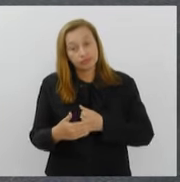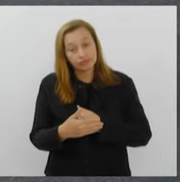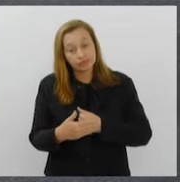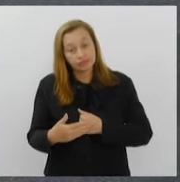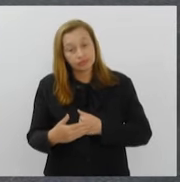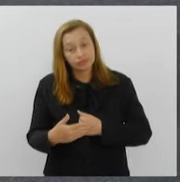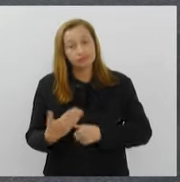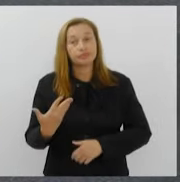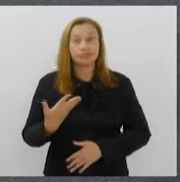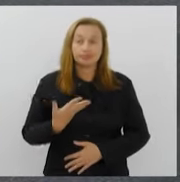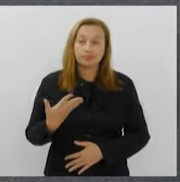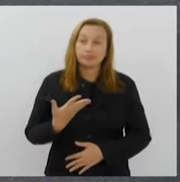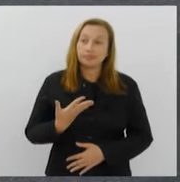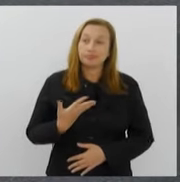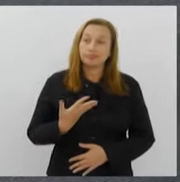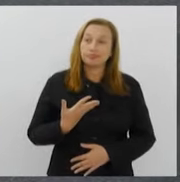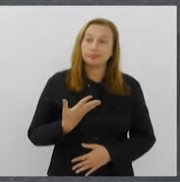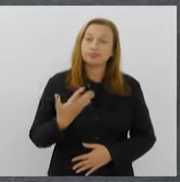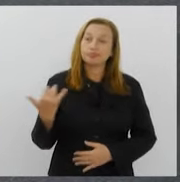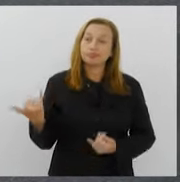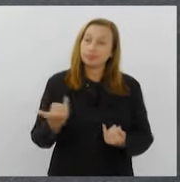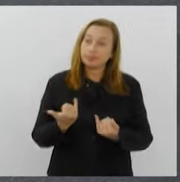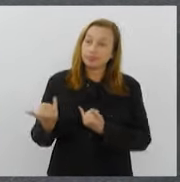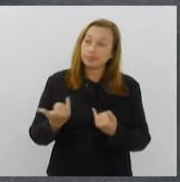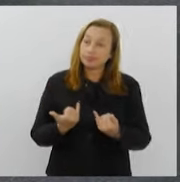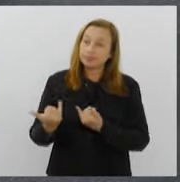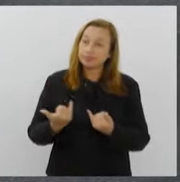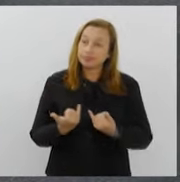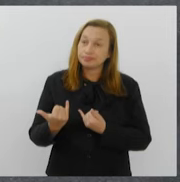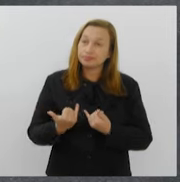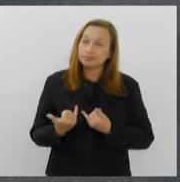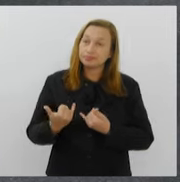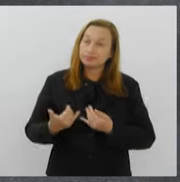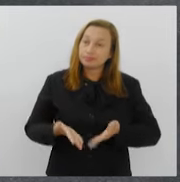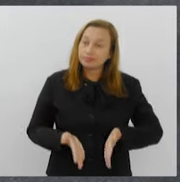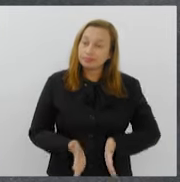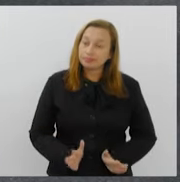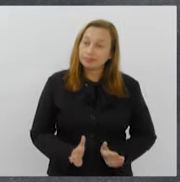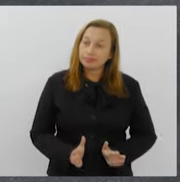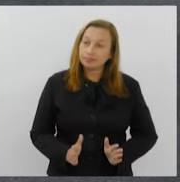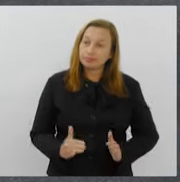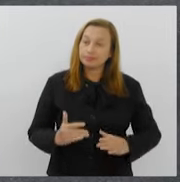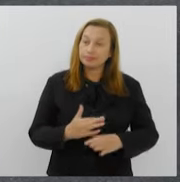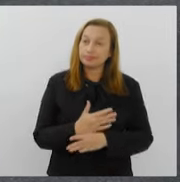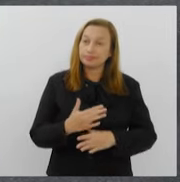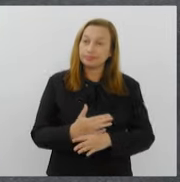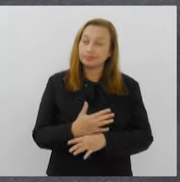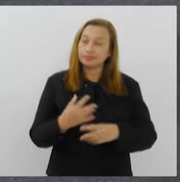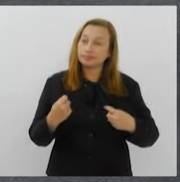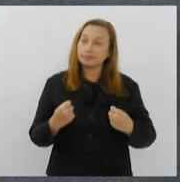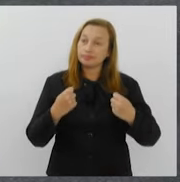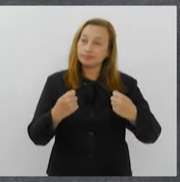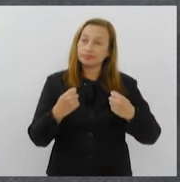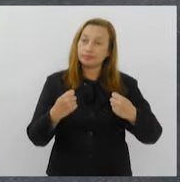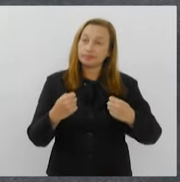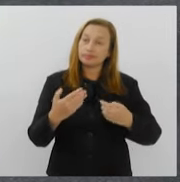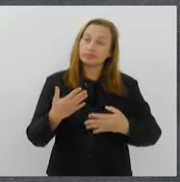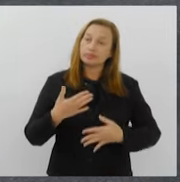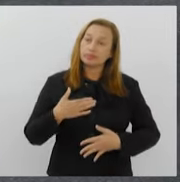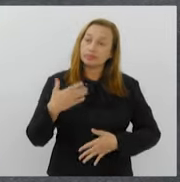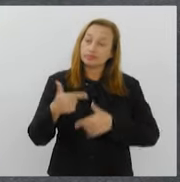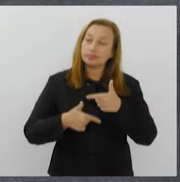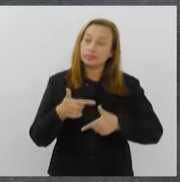com os colegas, me informou sobre as suas origens e desejou boa sorte ao meu mandato. De lá para cá,